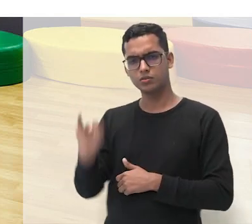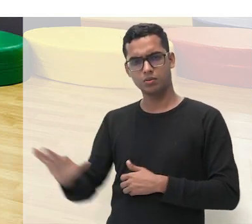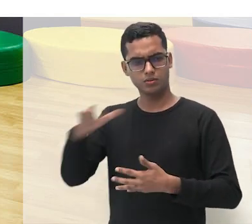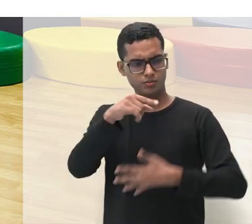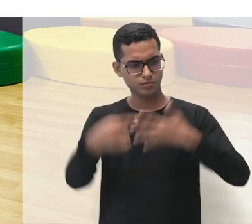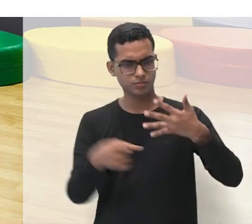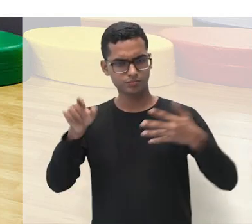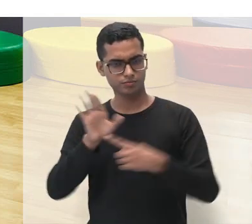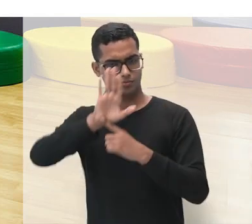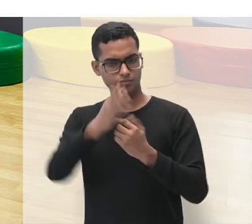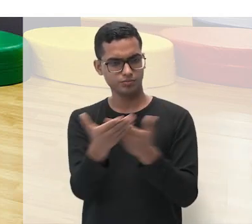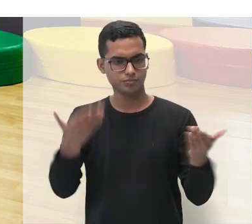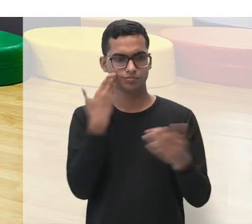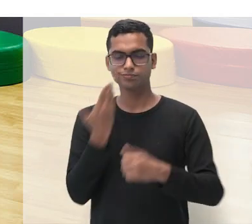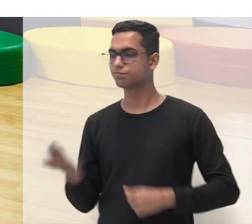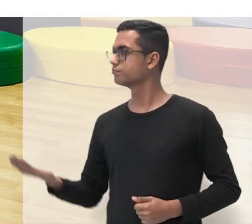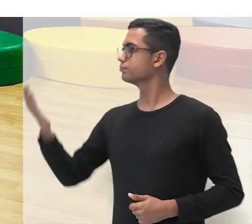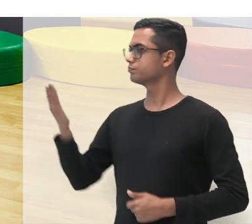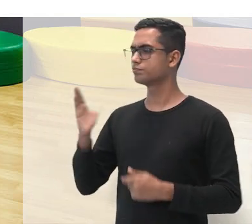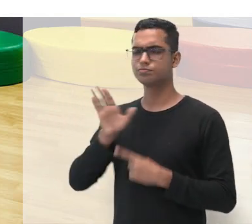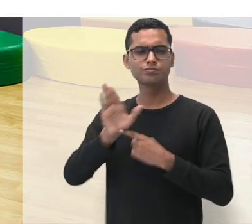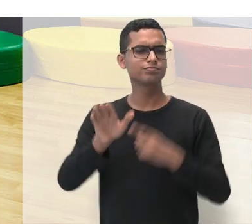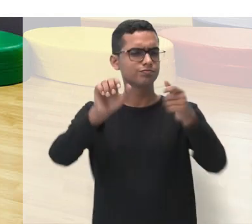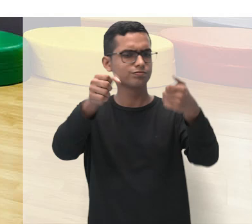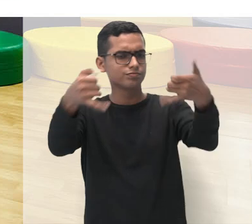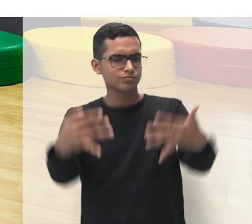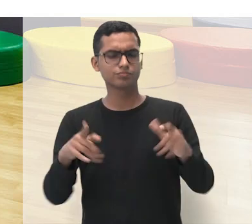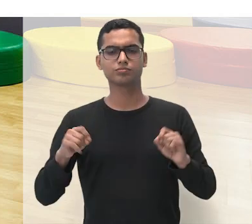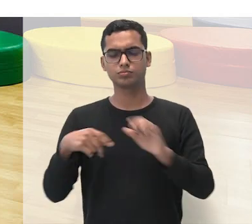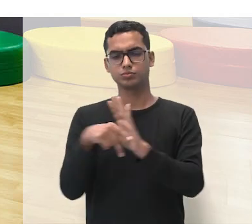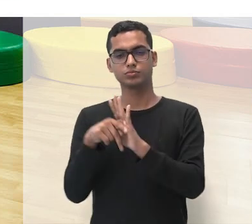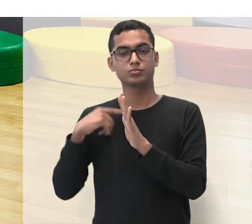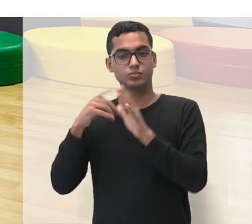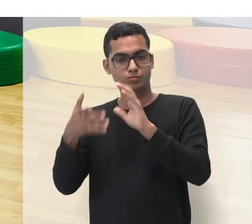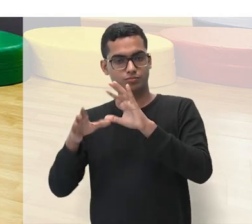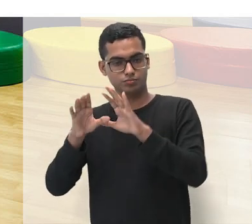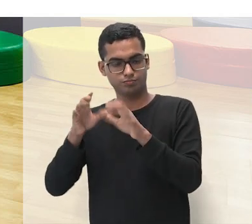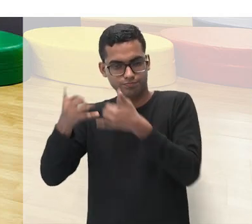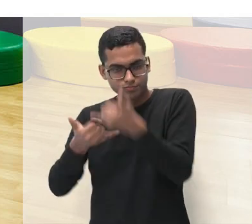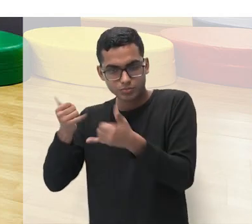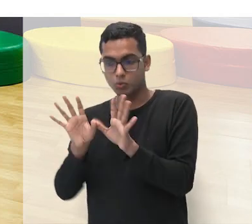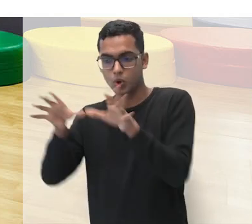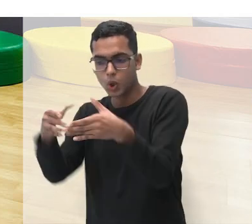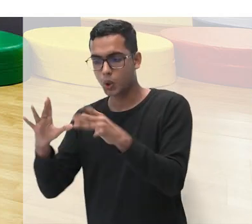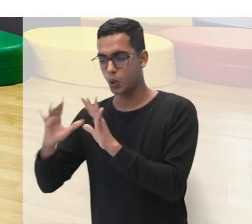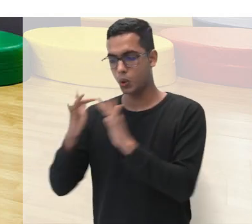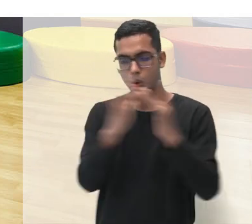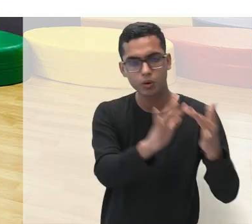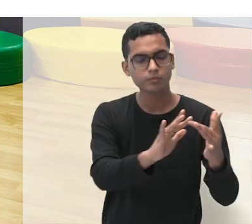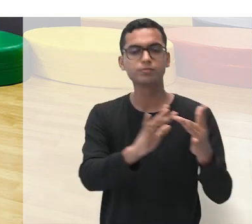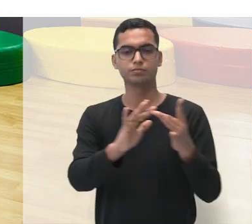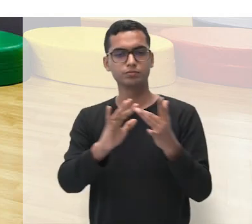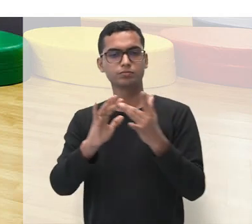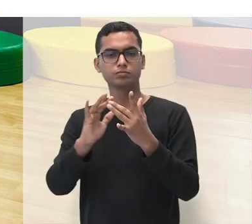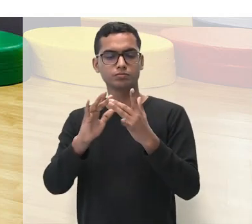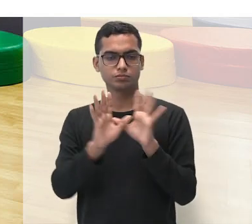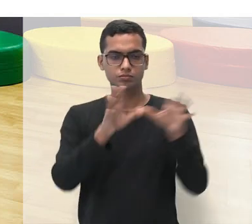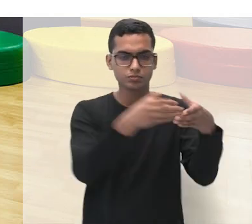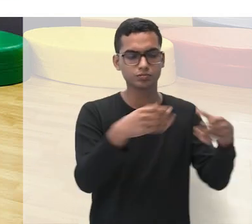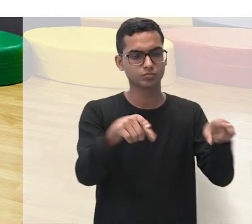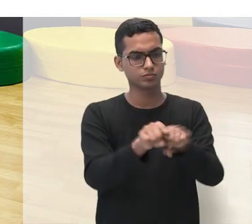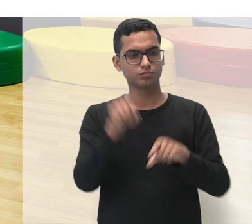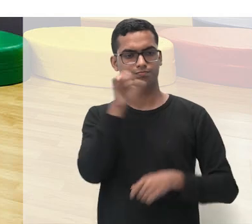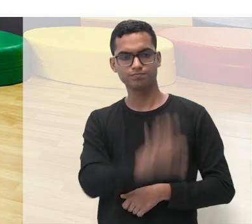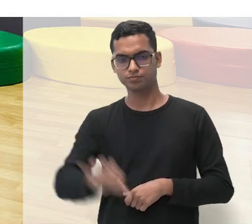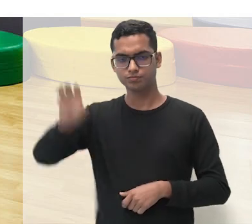apresentei para vocês, elas retratam jogos de contexto comunitário e regional, certo?